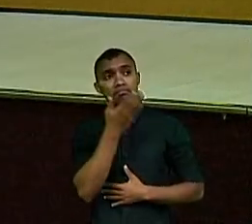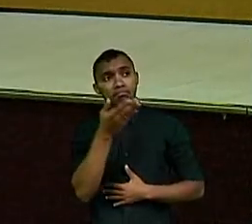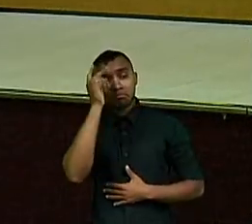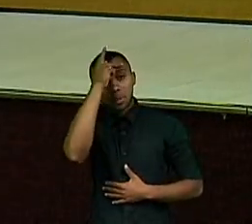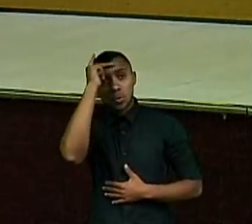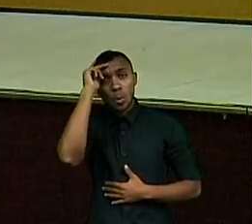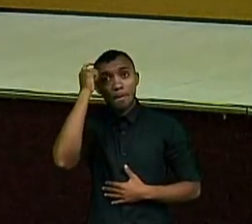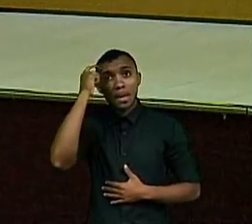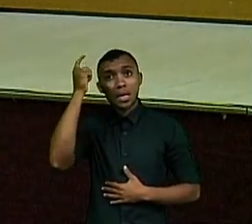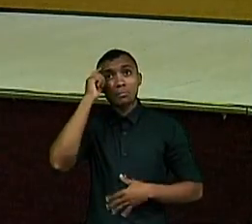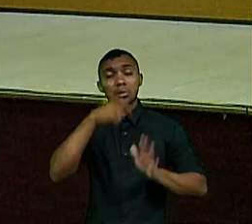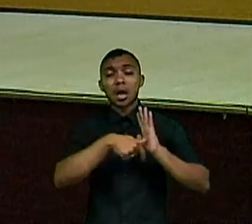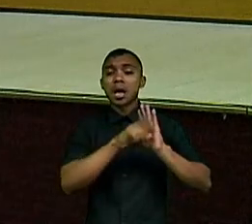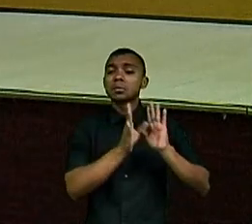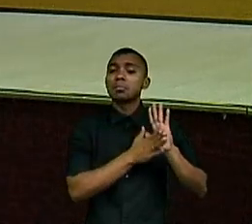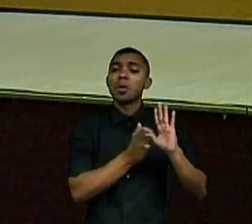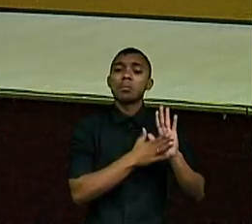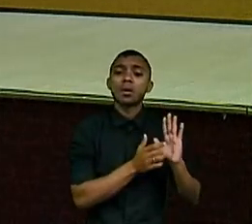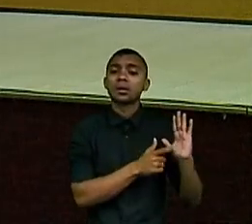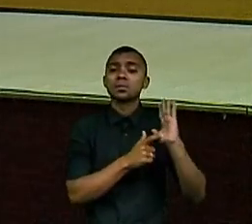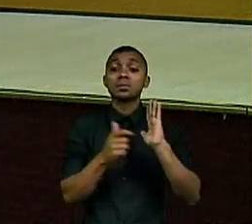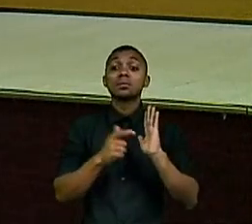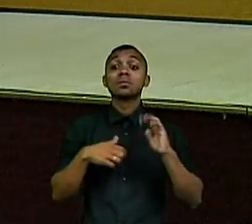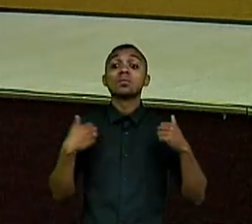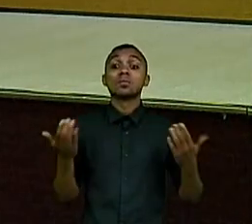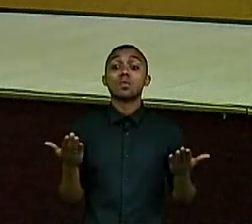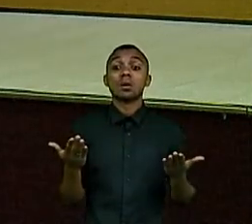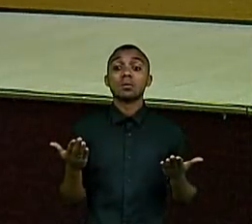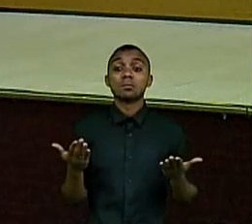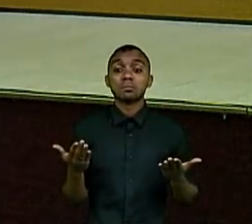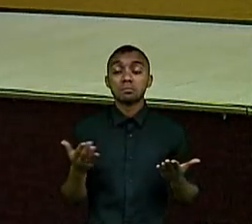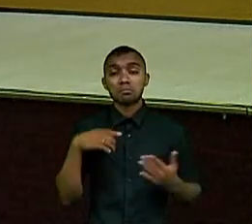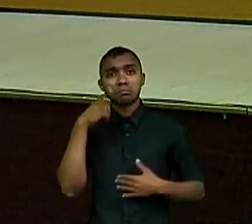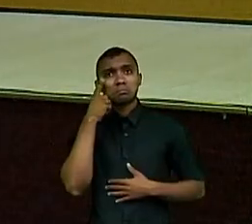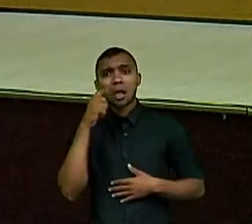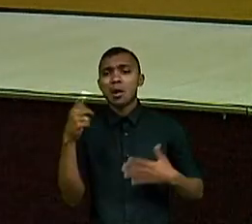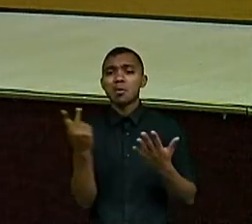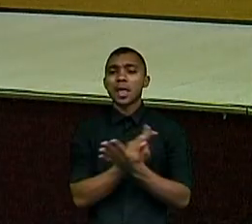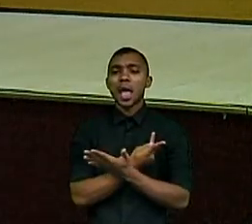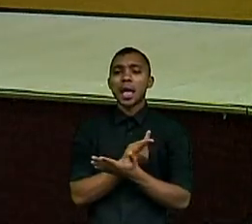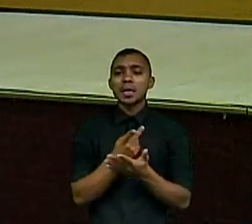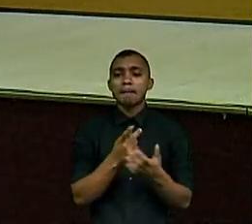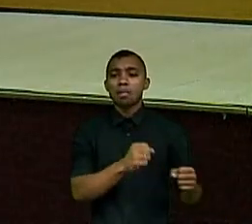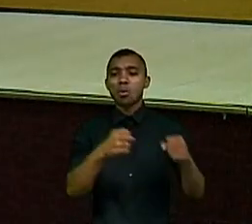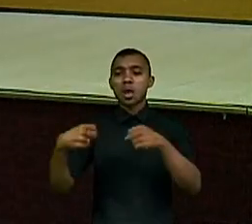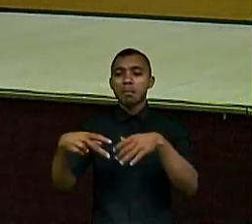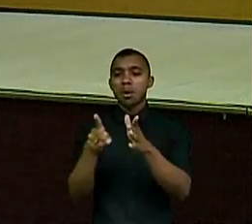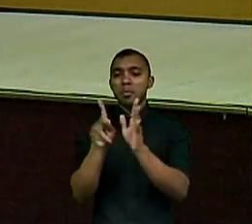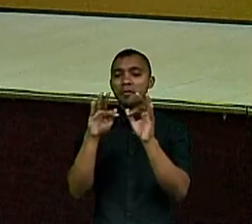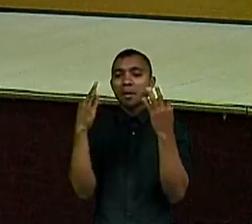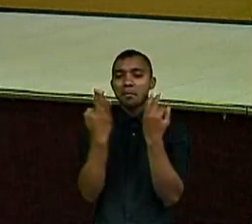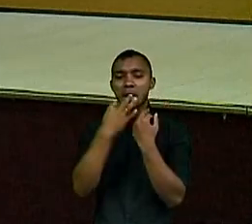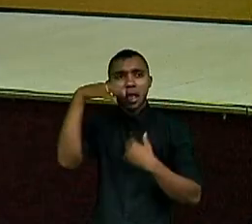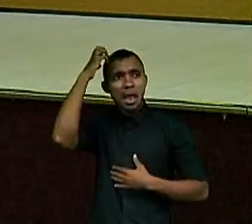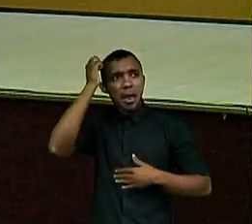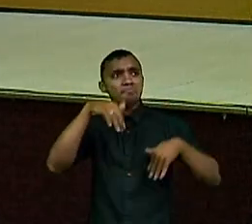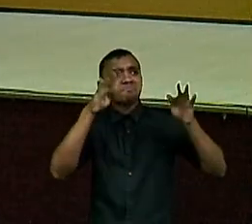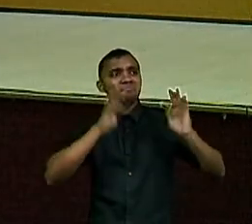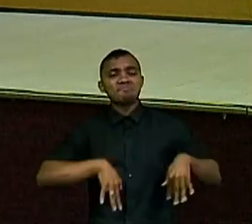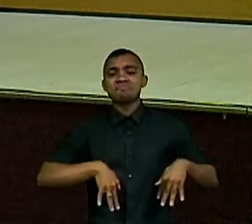propunham que não necessariamente o fim da monarquia absoluta Mas como eu tava dizendo o